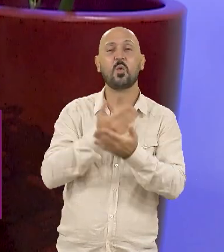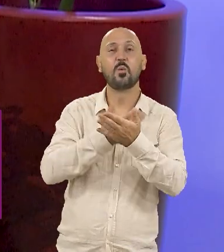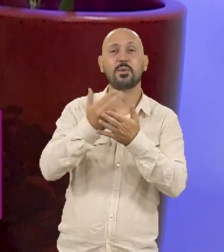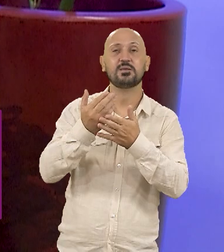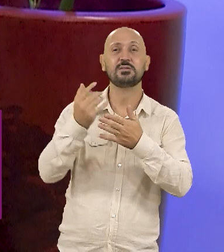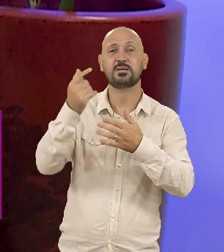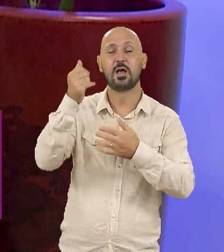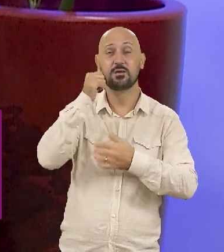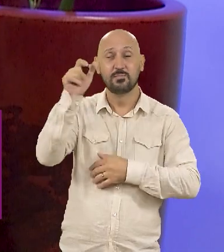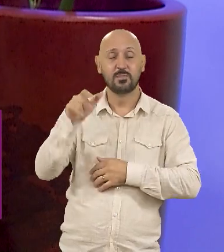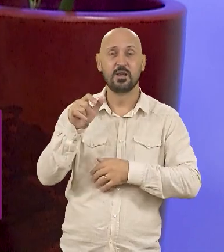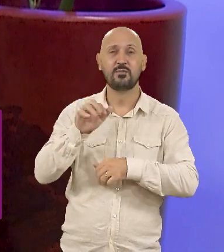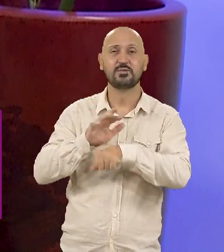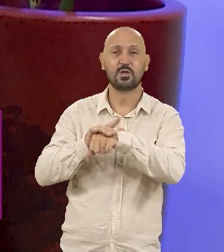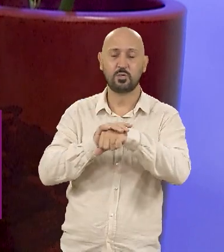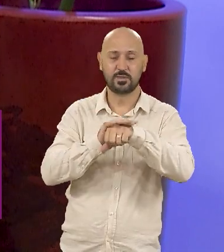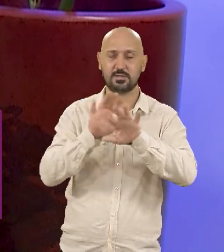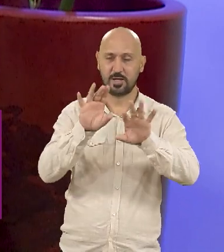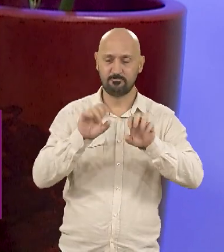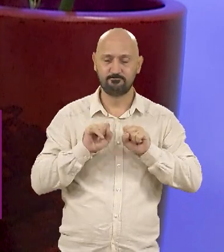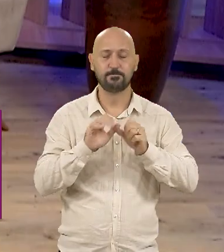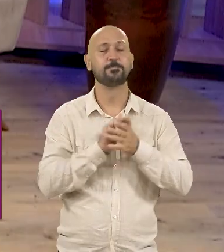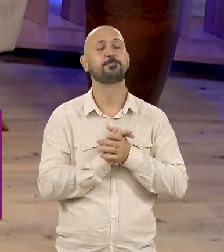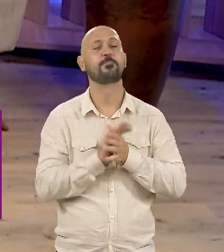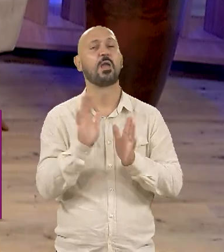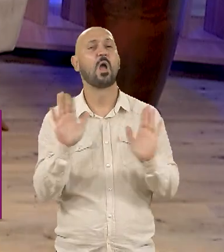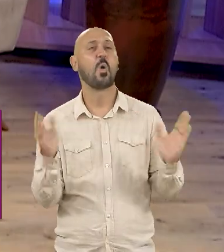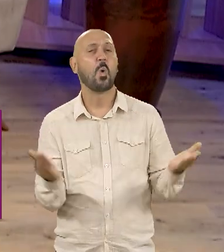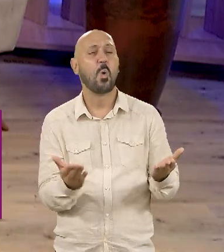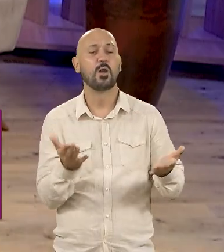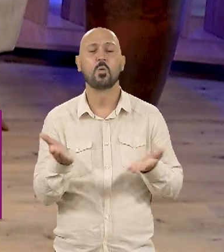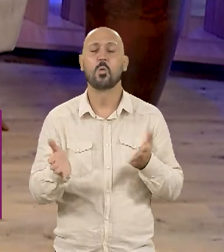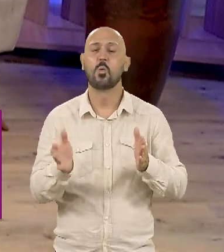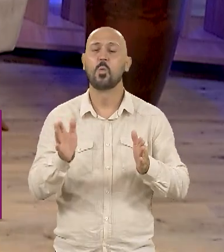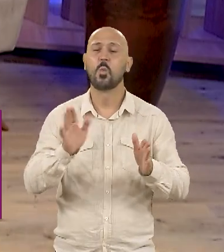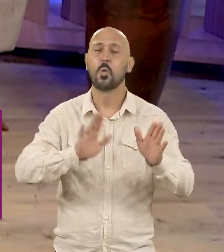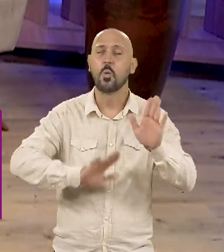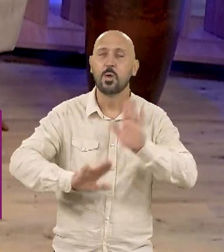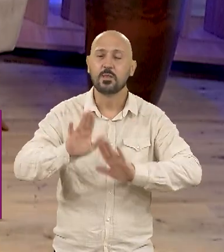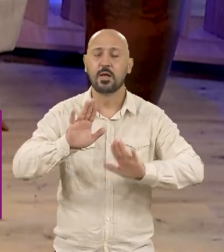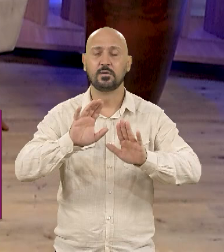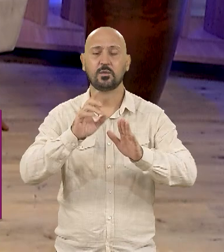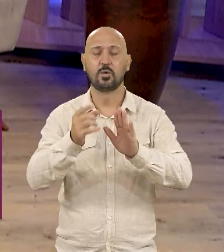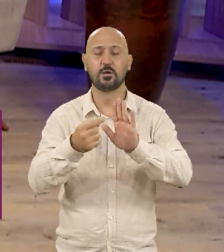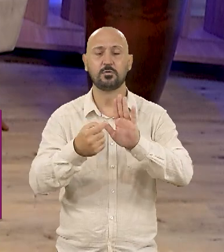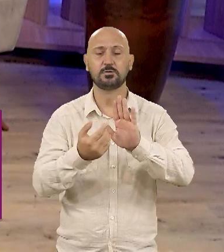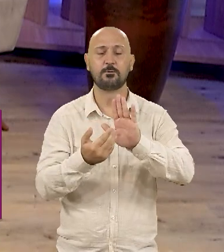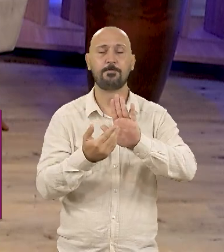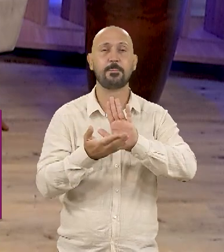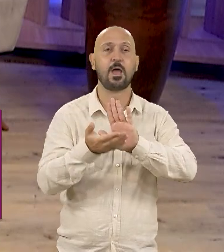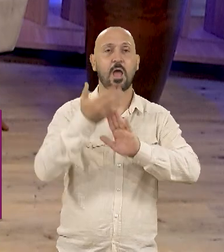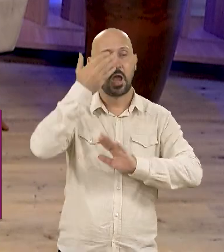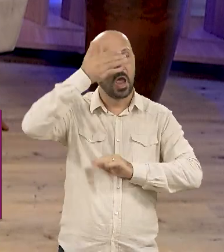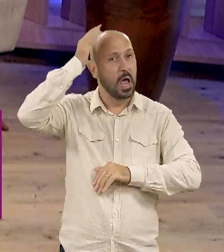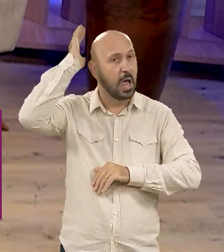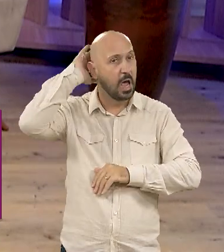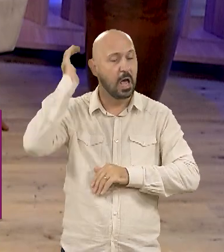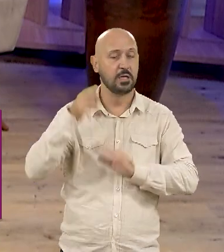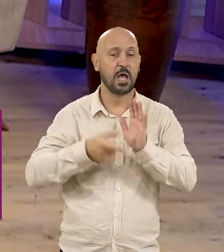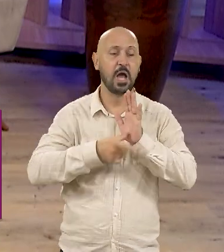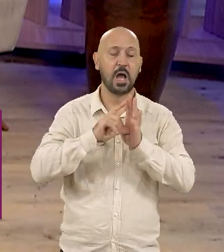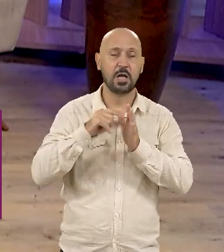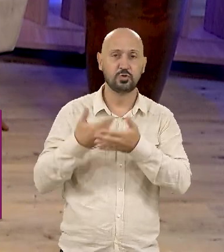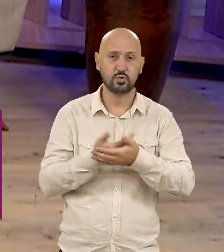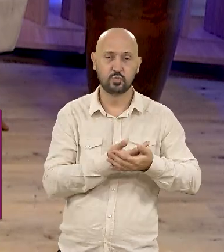né? A gente comentou nos bastidores que antes até dessa onda dos bebês reborn, a gente teve uma onda dos pais de